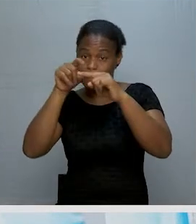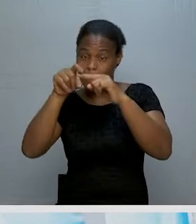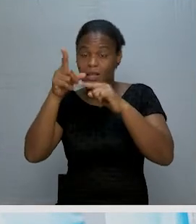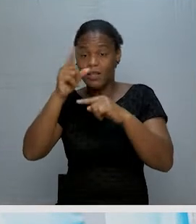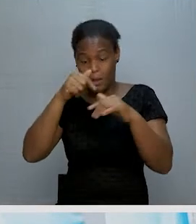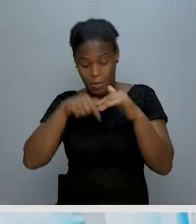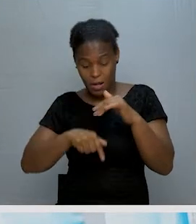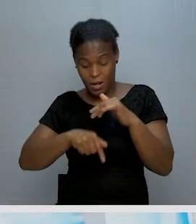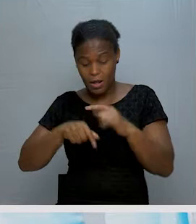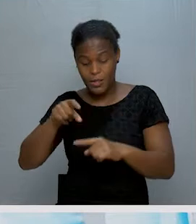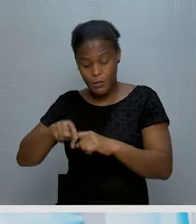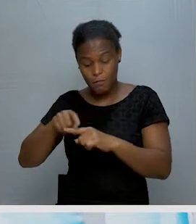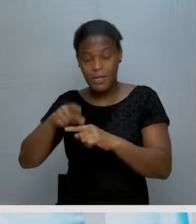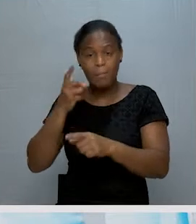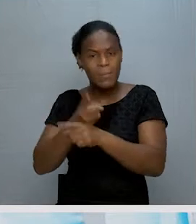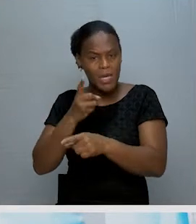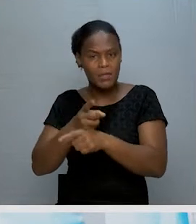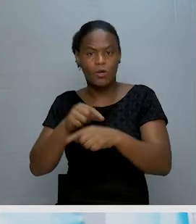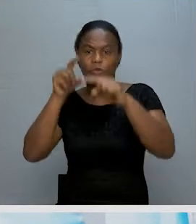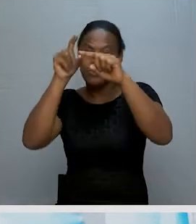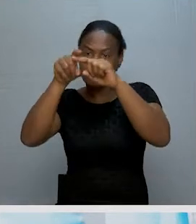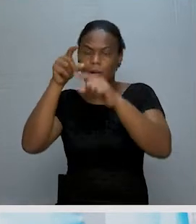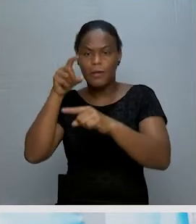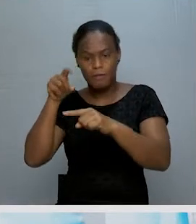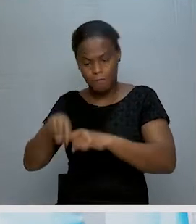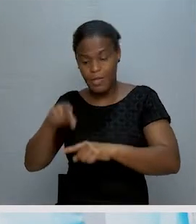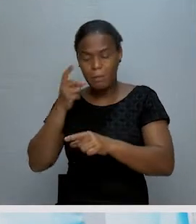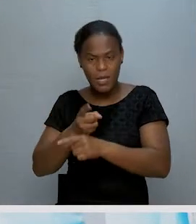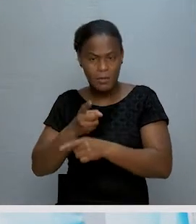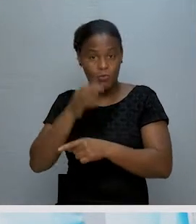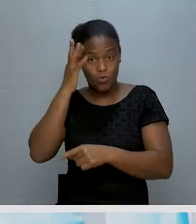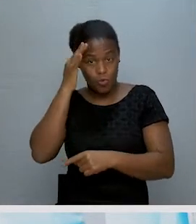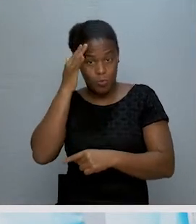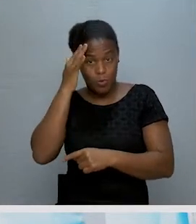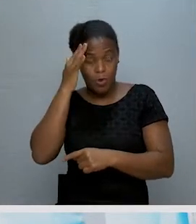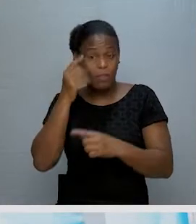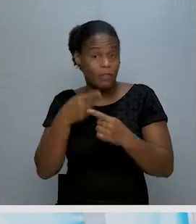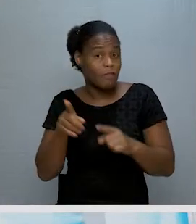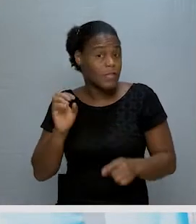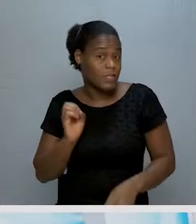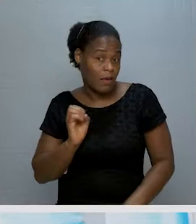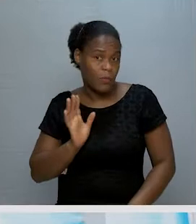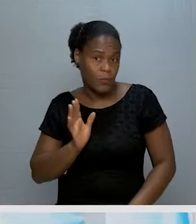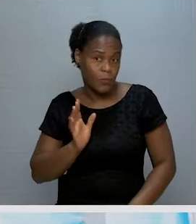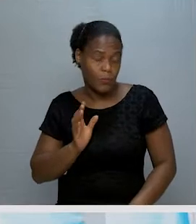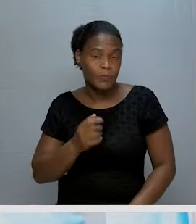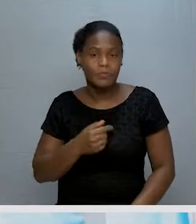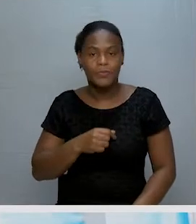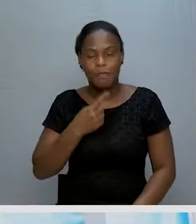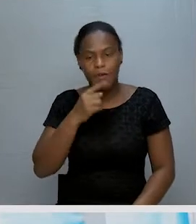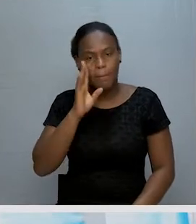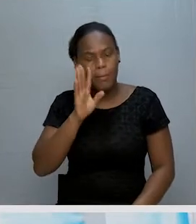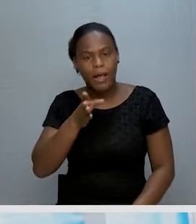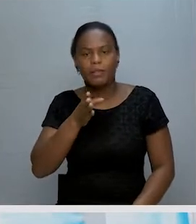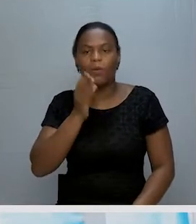o denominador pelo mesmo número inteiro diferente de zero. Vamos ver